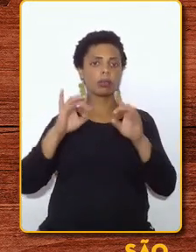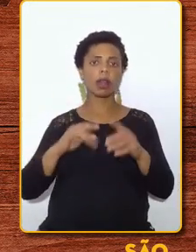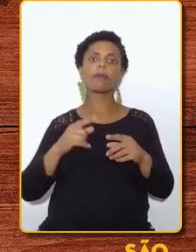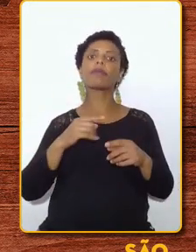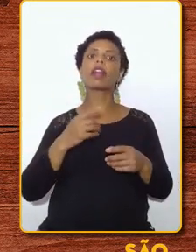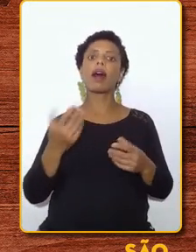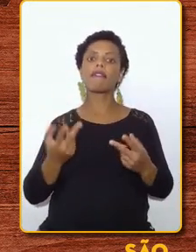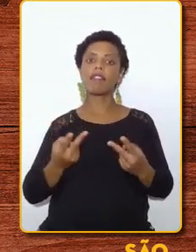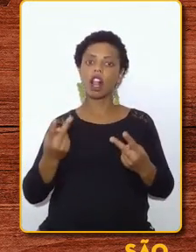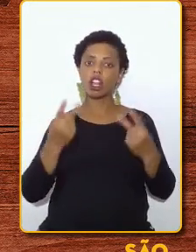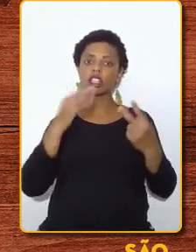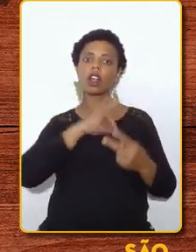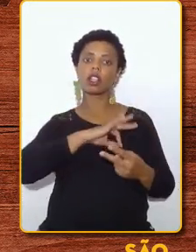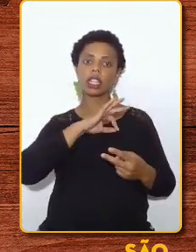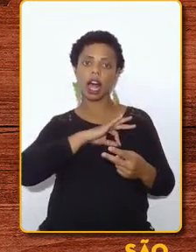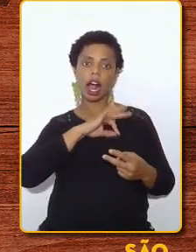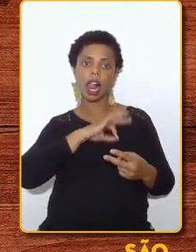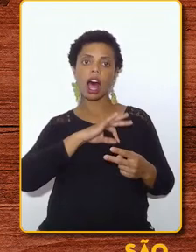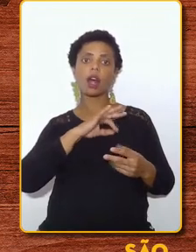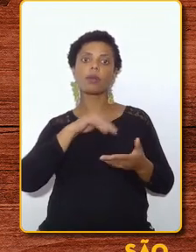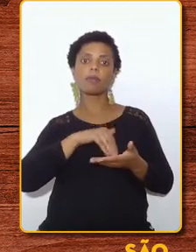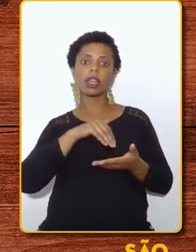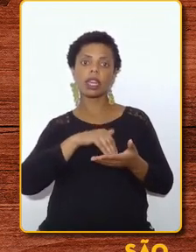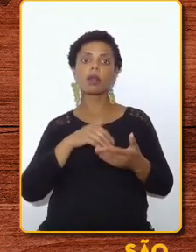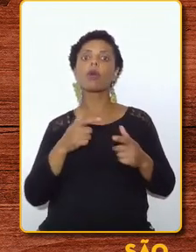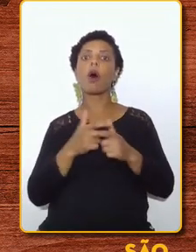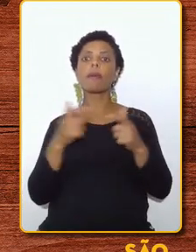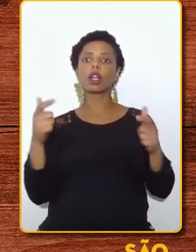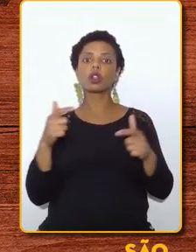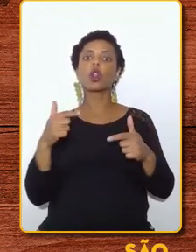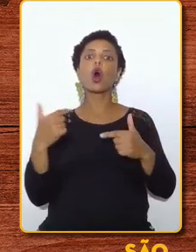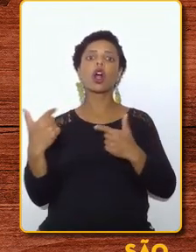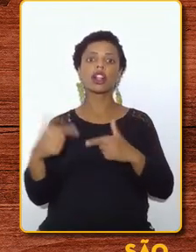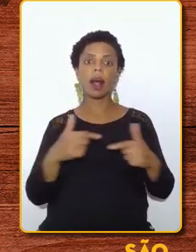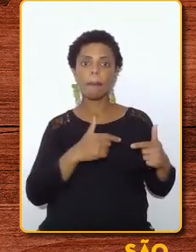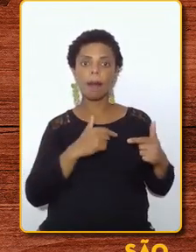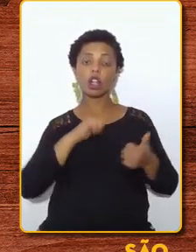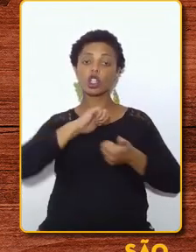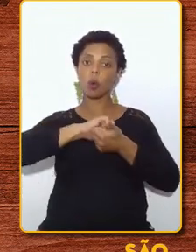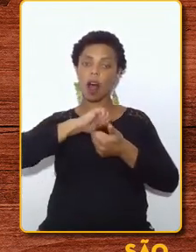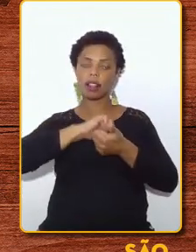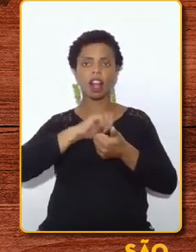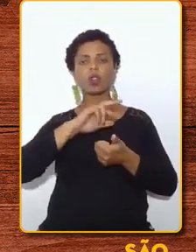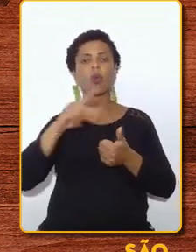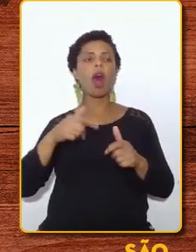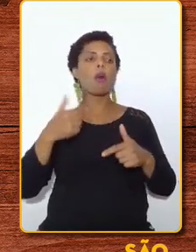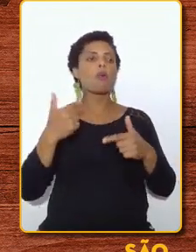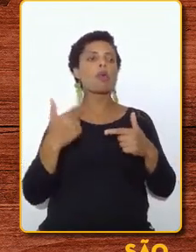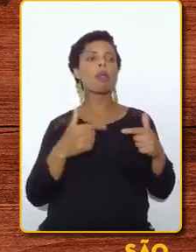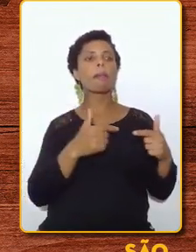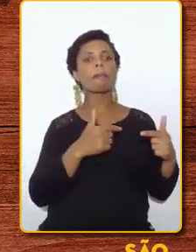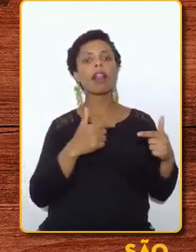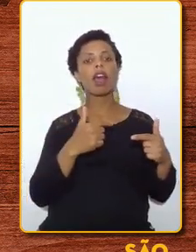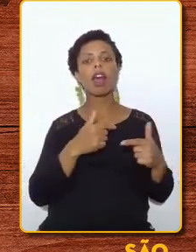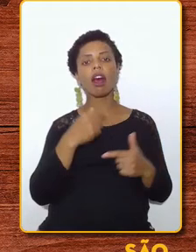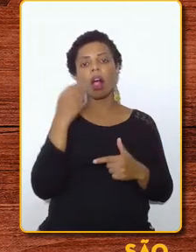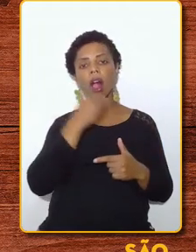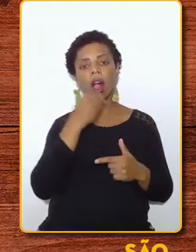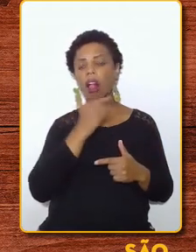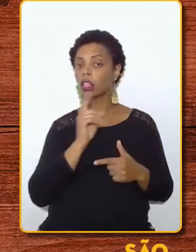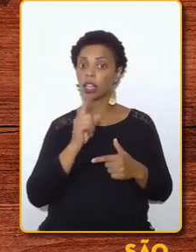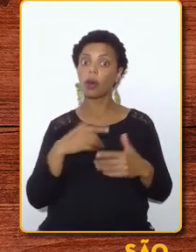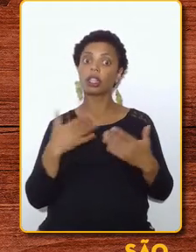empregos qualificados, decentes, né? Não esse emprego precarizado. Então, a agenda de renda é uma agenda